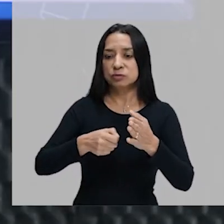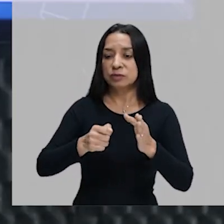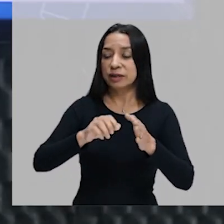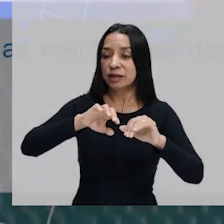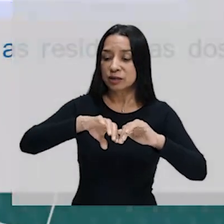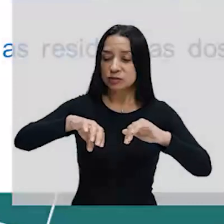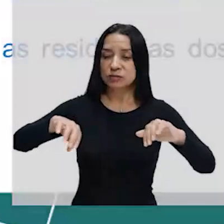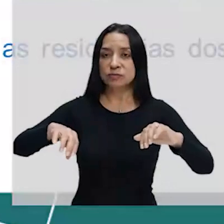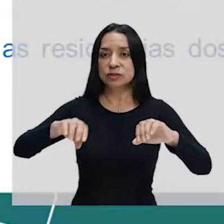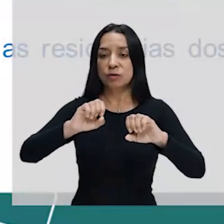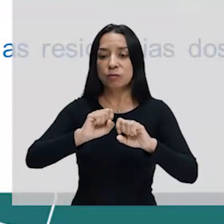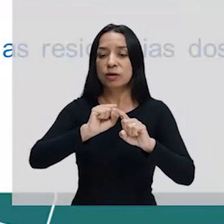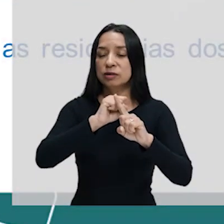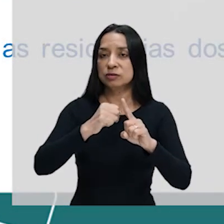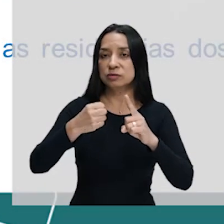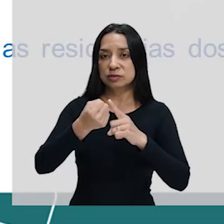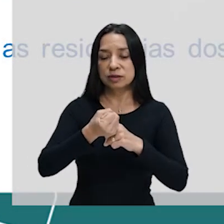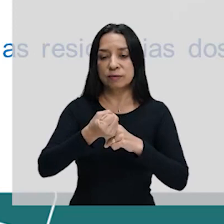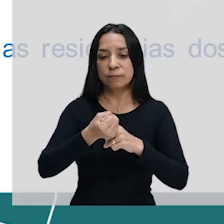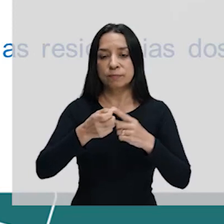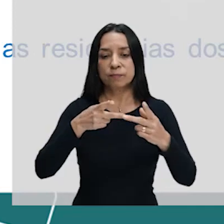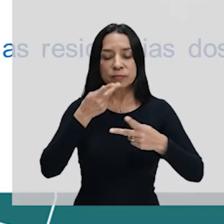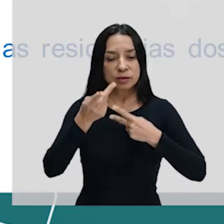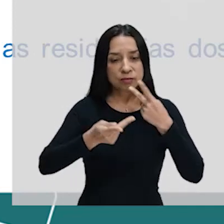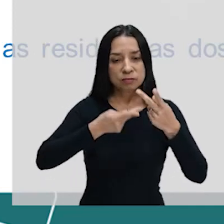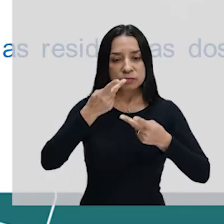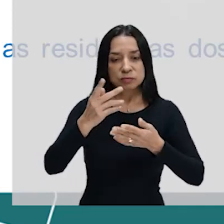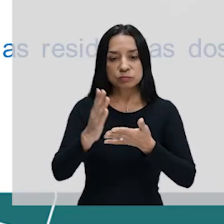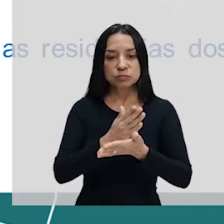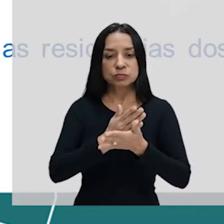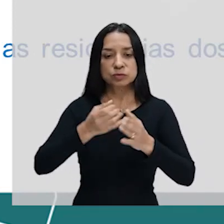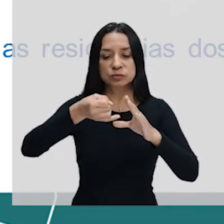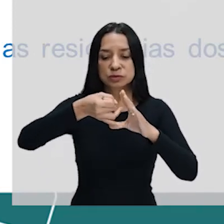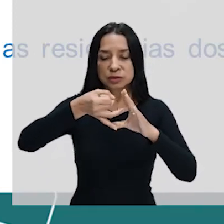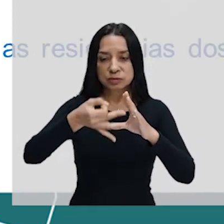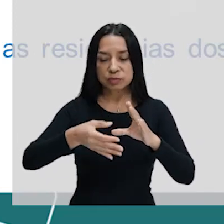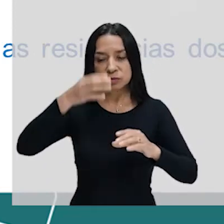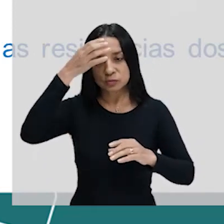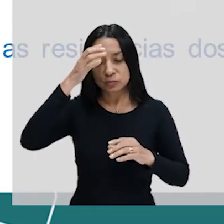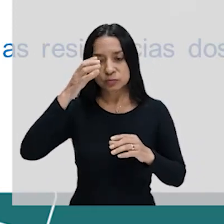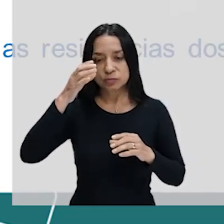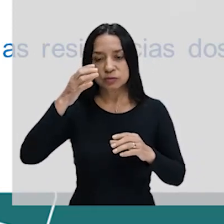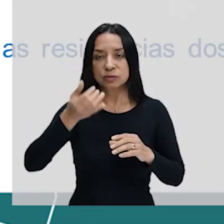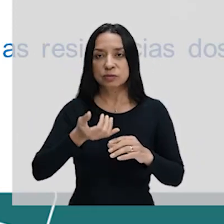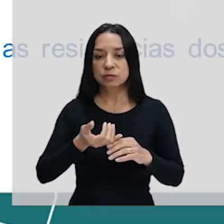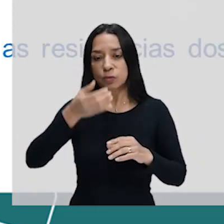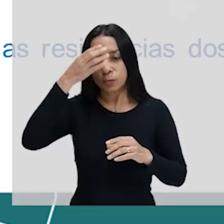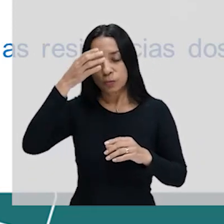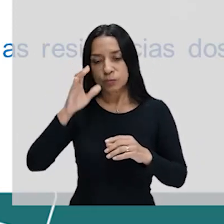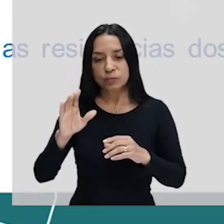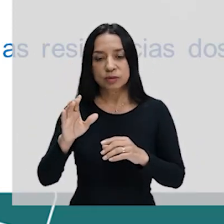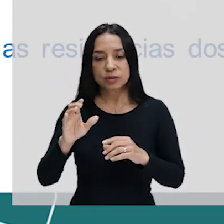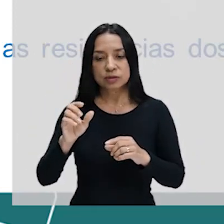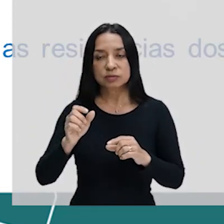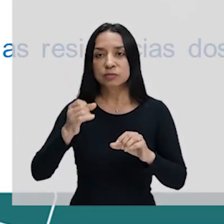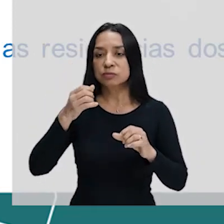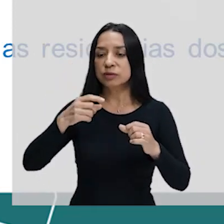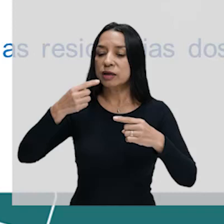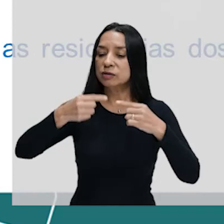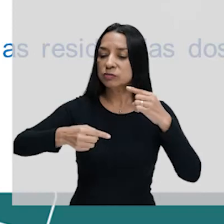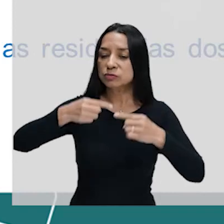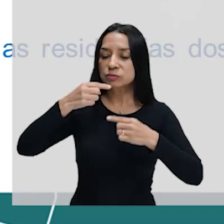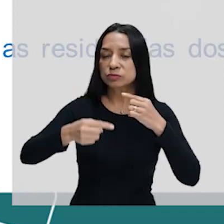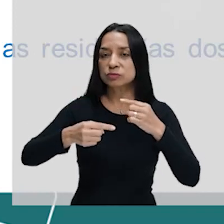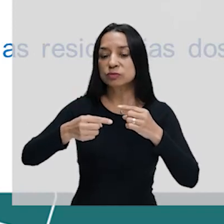social. Falando aqui de alguns aspectos culturais, e é lógico que quando você discute os